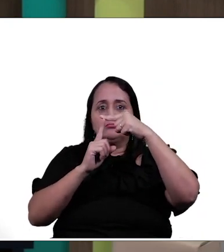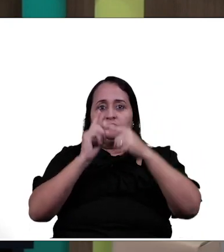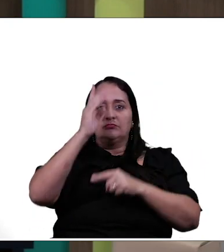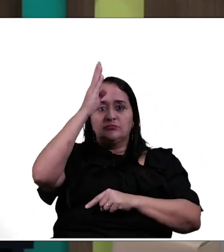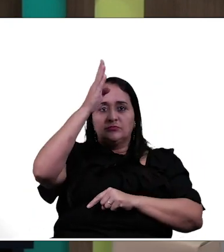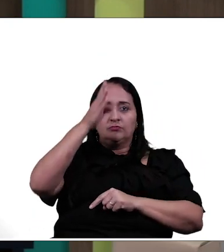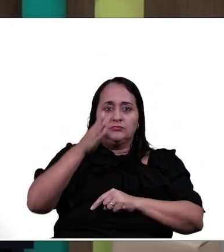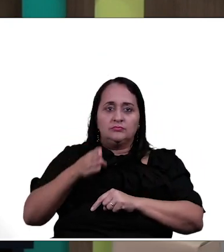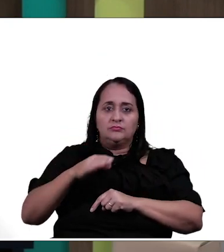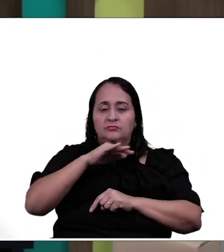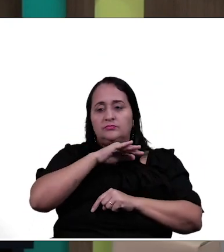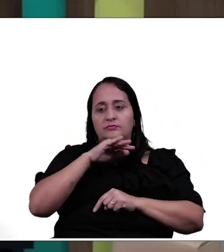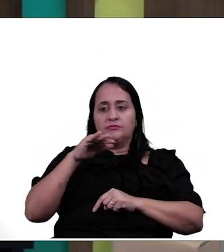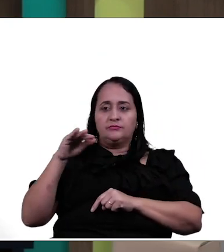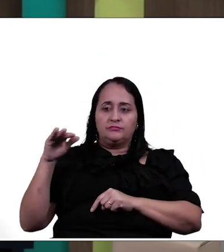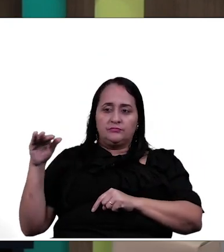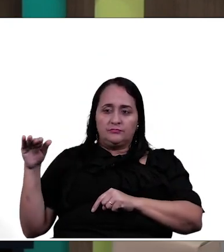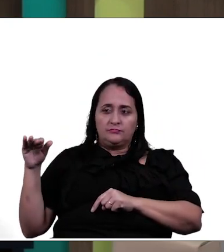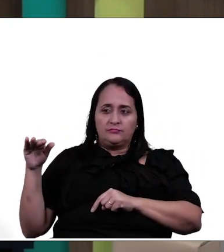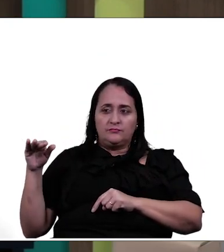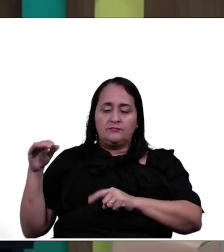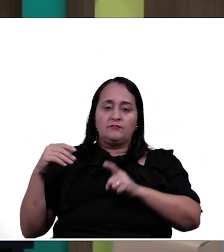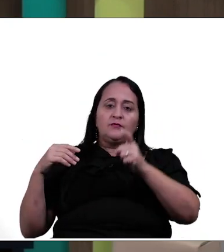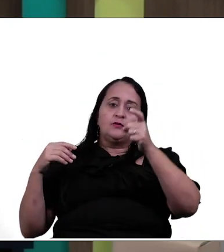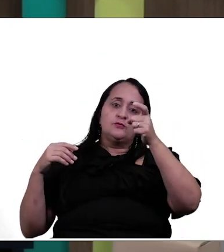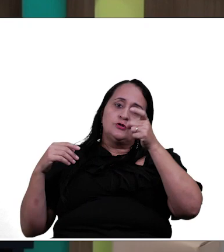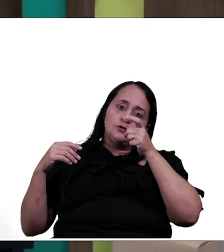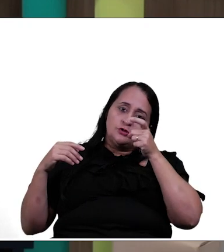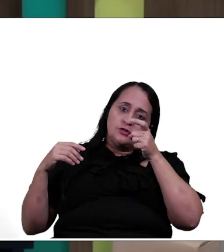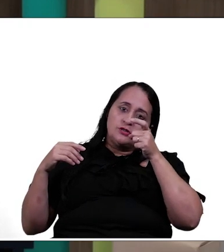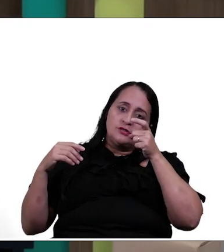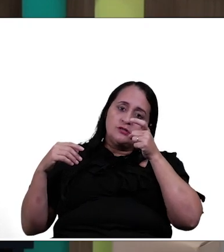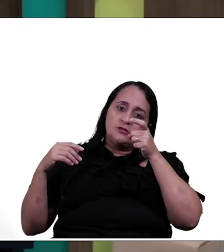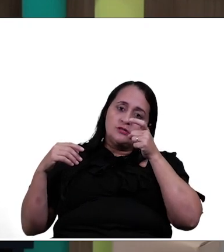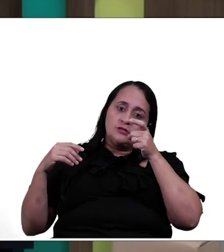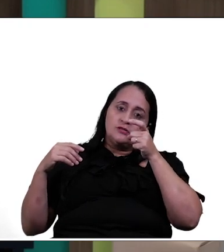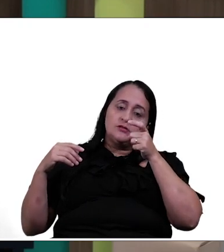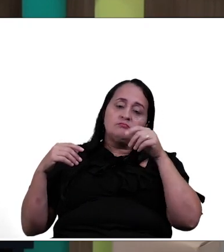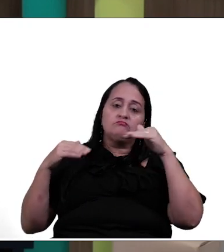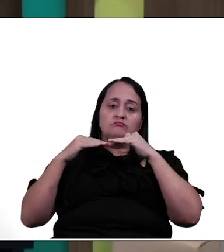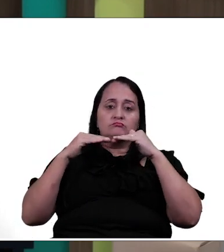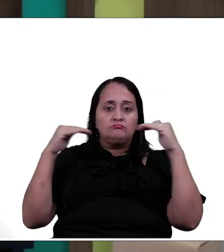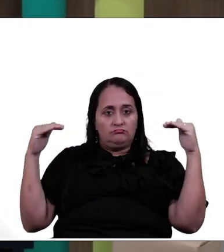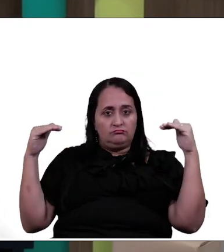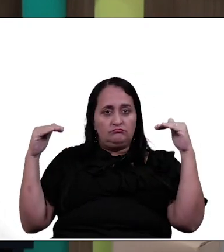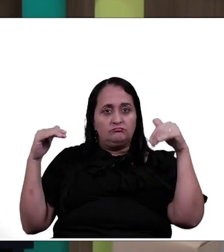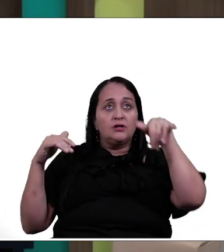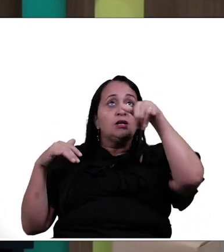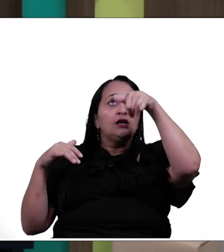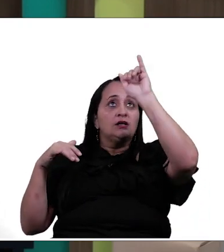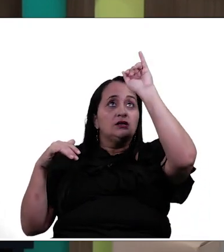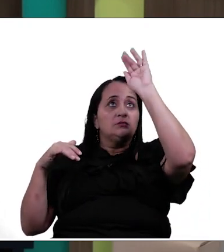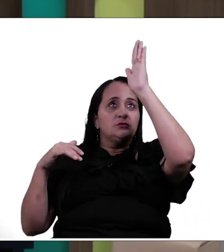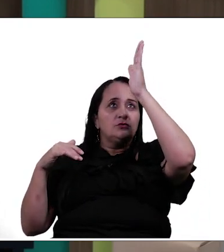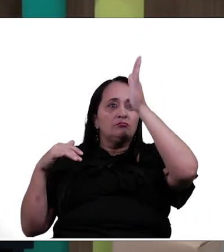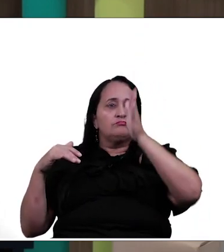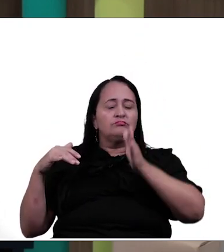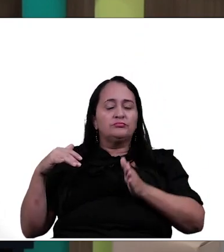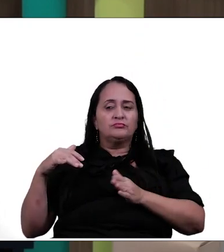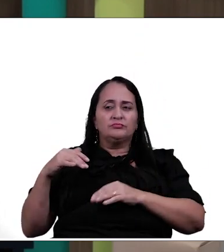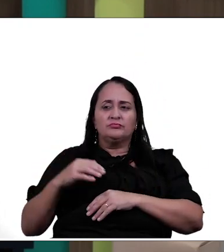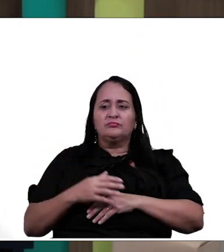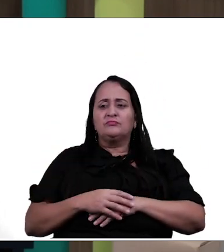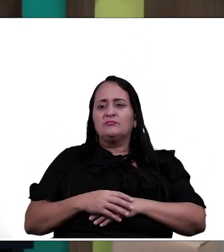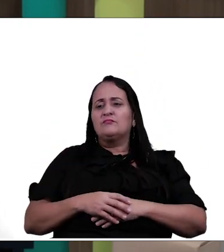34, duas casinhas decimais, então, sobre 100. Já o número